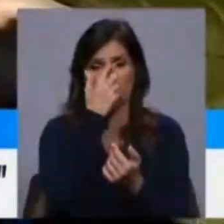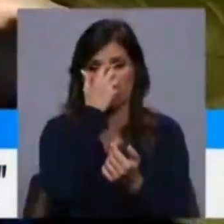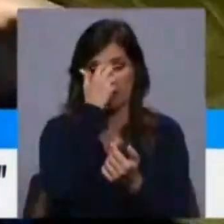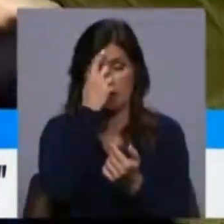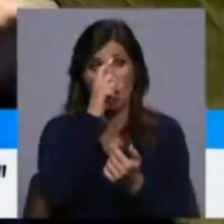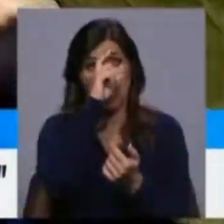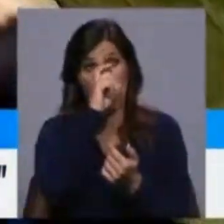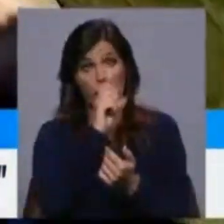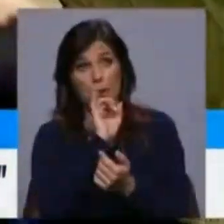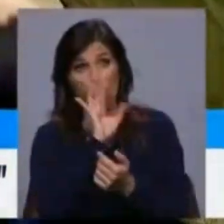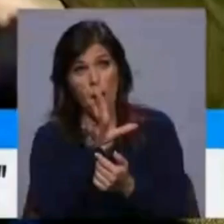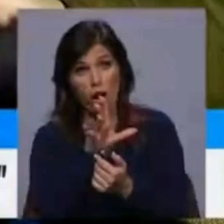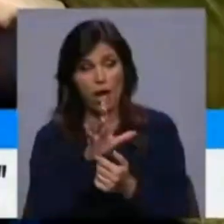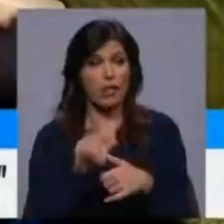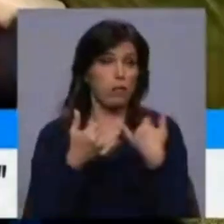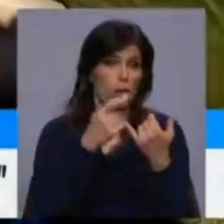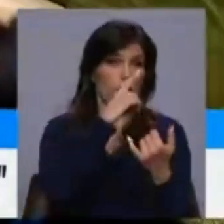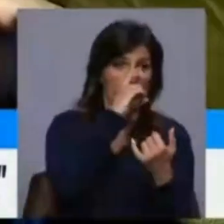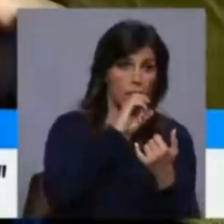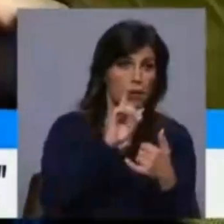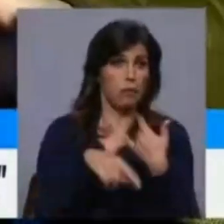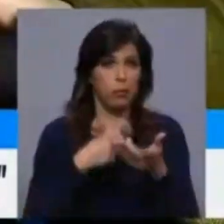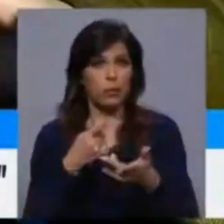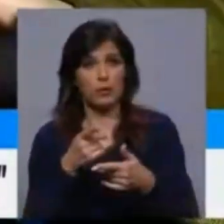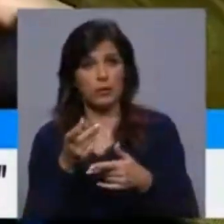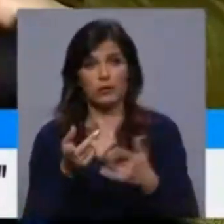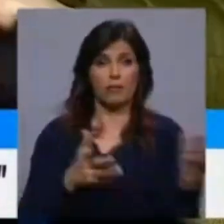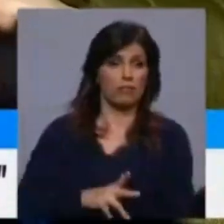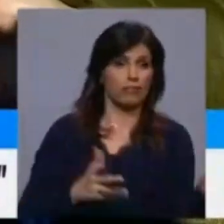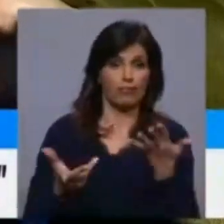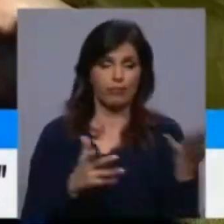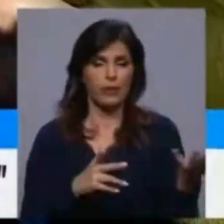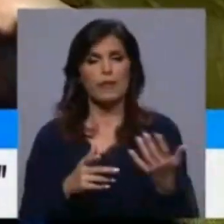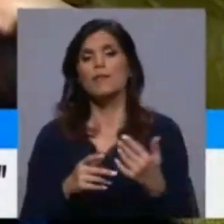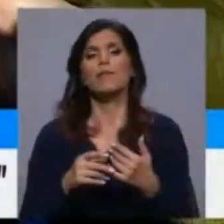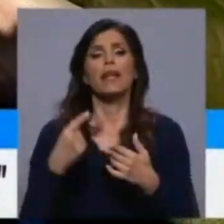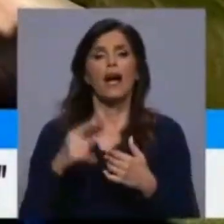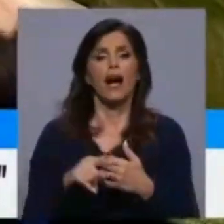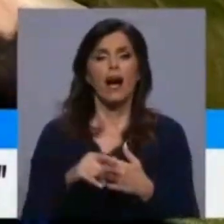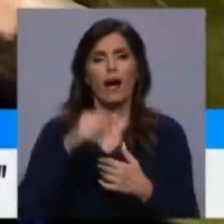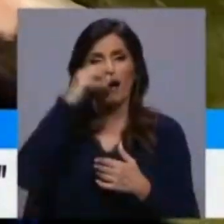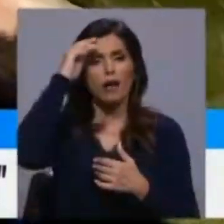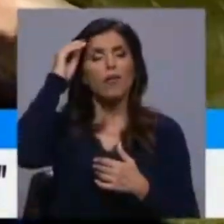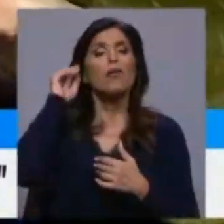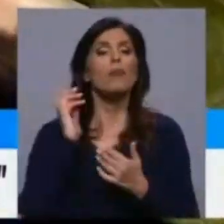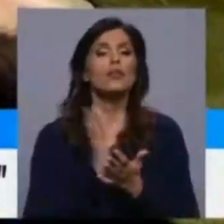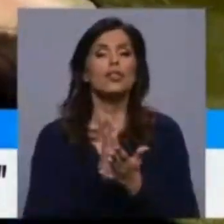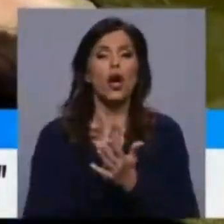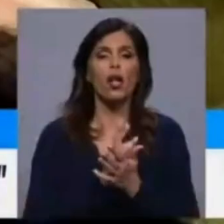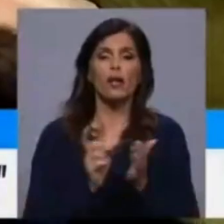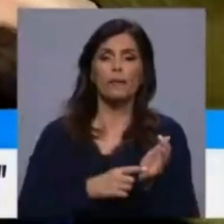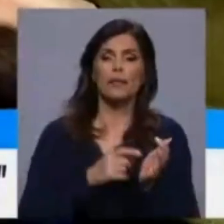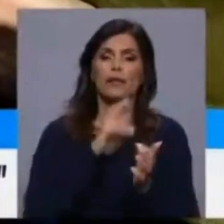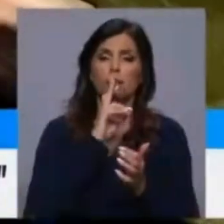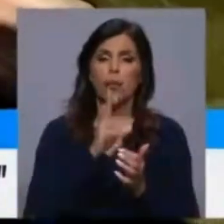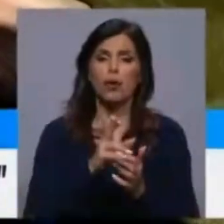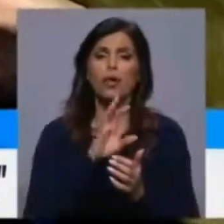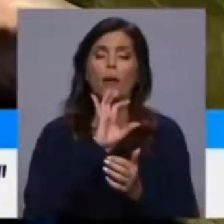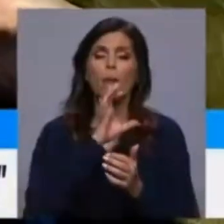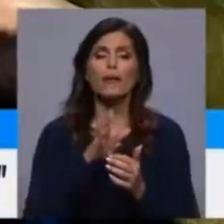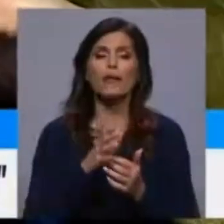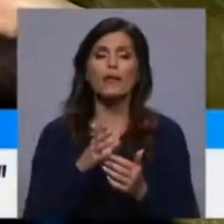se lembra, só se lembra metade. E entretanto, há uma escola a precisar de respostas, há um país